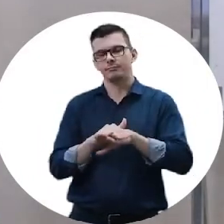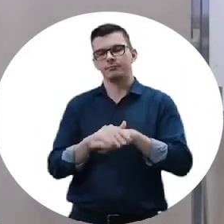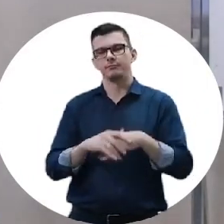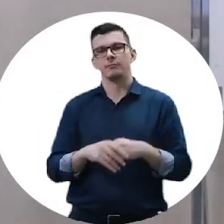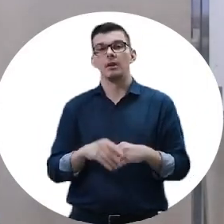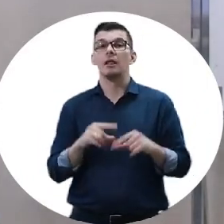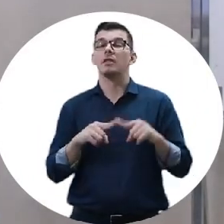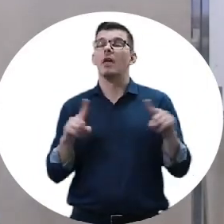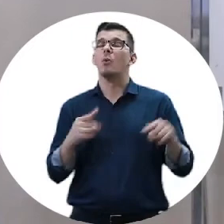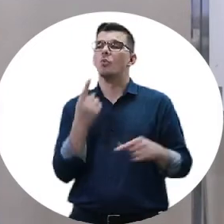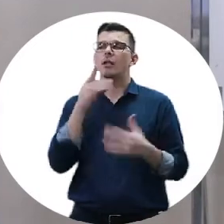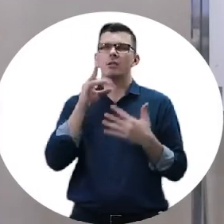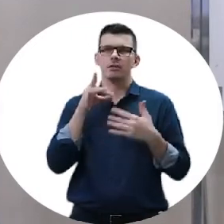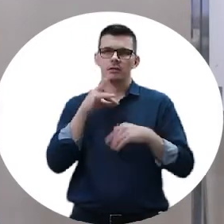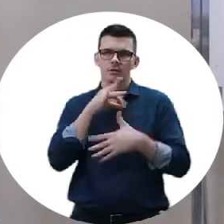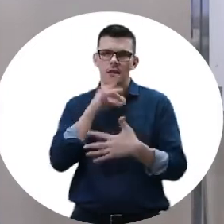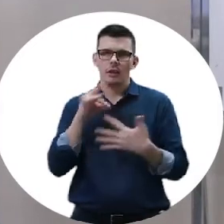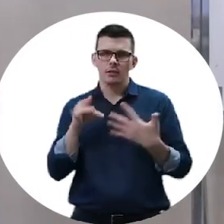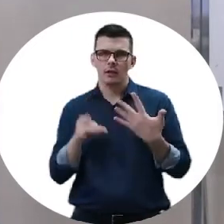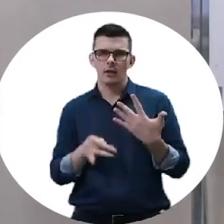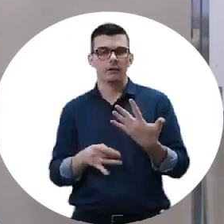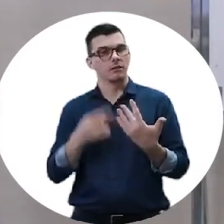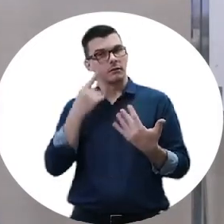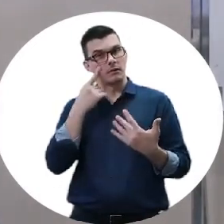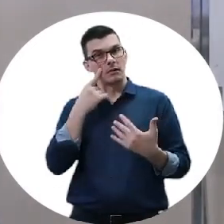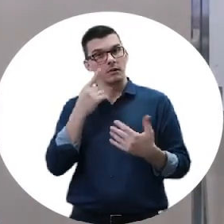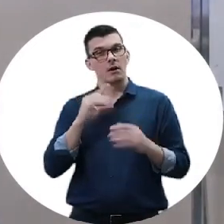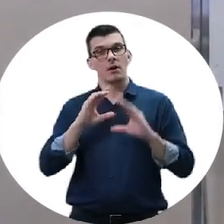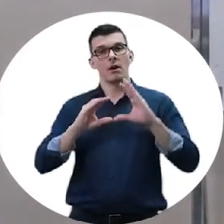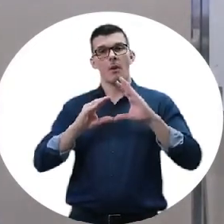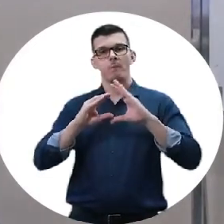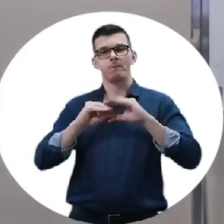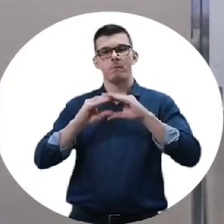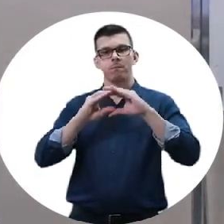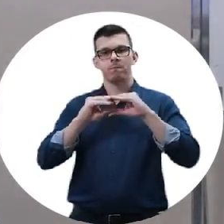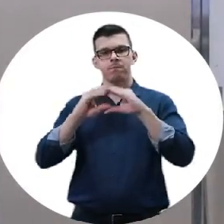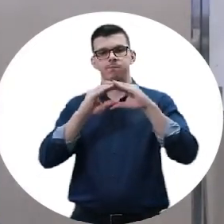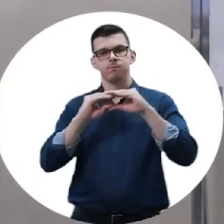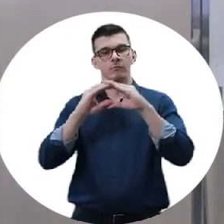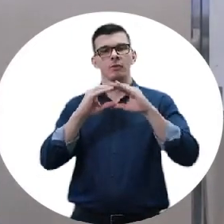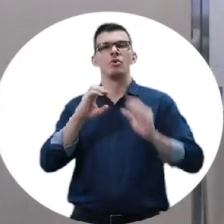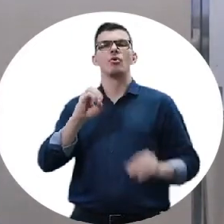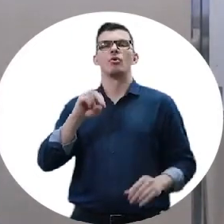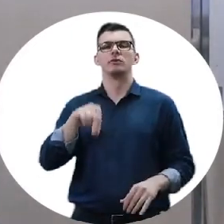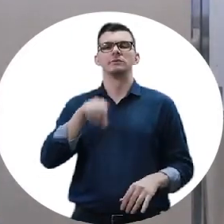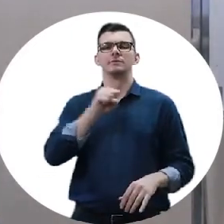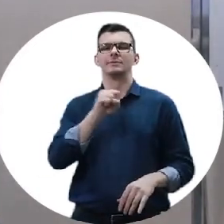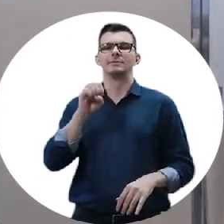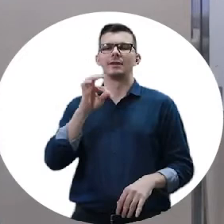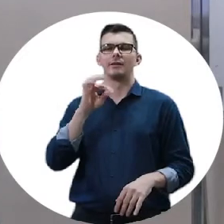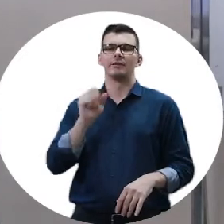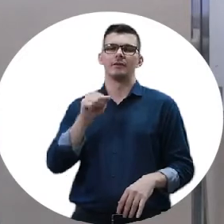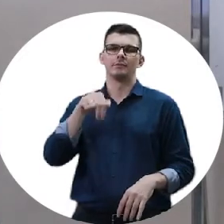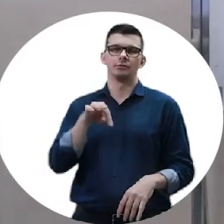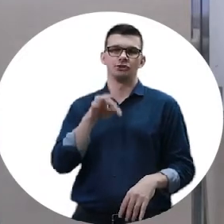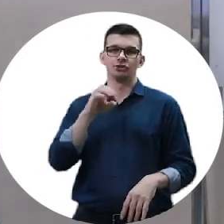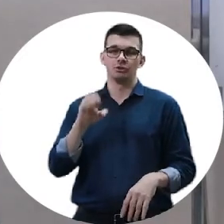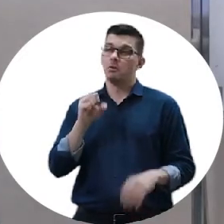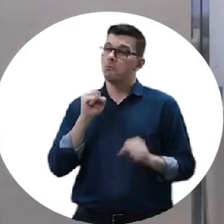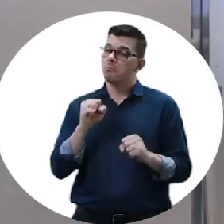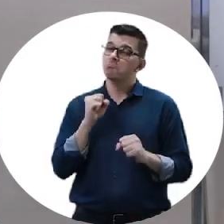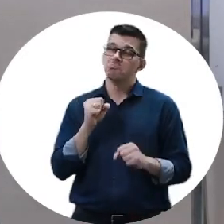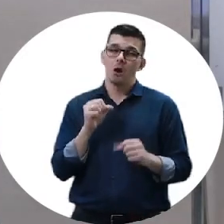Só tem um detalhezinho. A constante elástica da mola, a constante elástica da mola, que eu quero saber, eu posso até deixar em